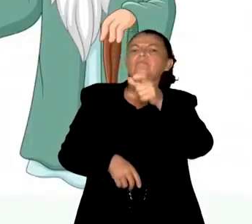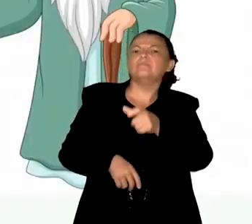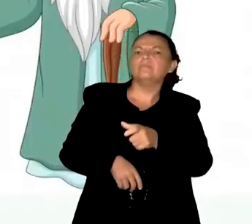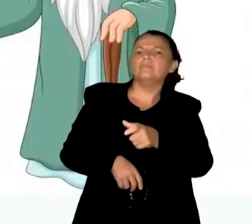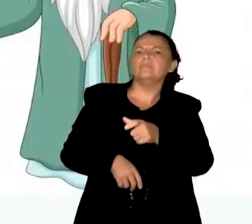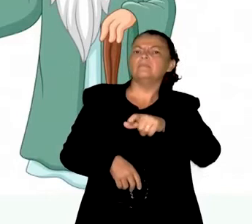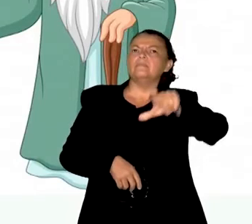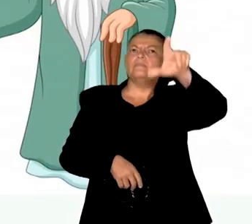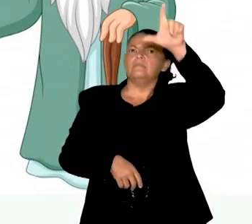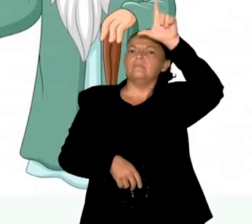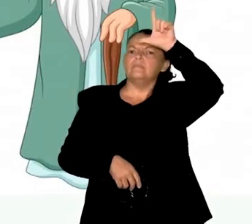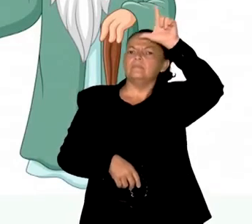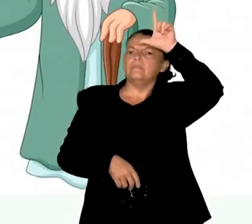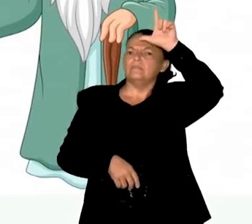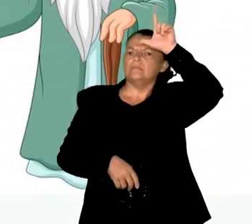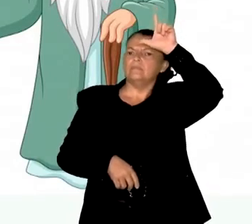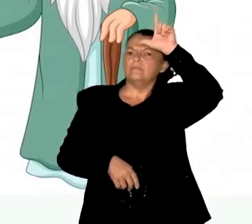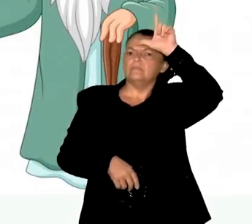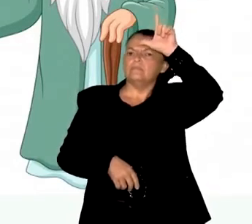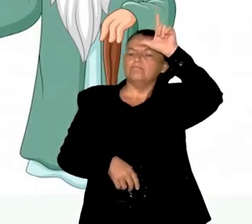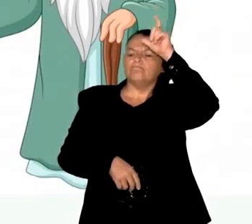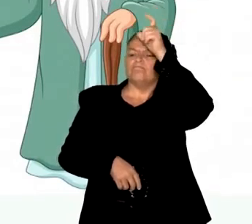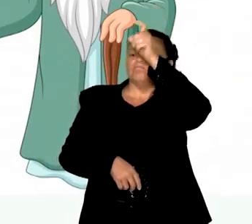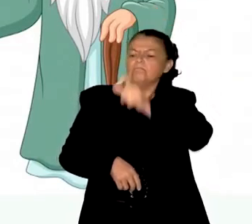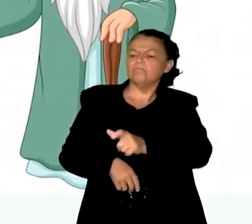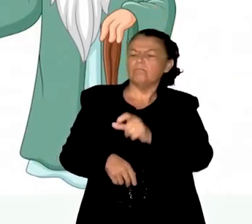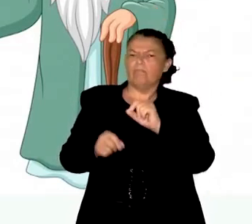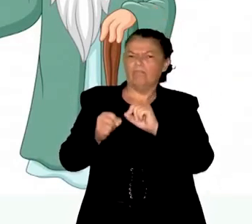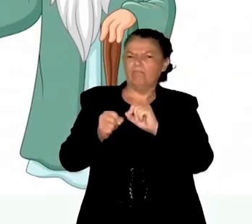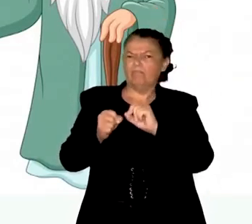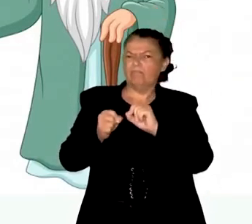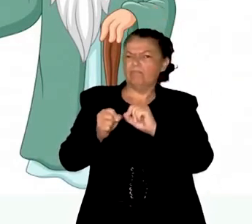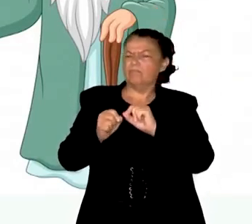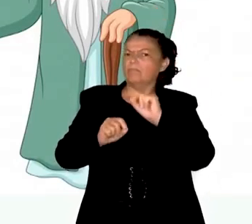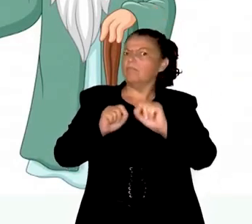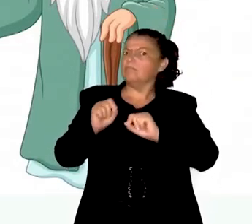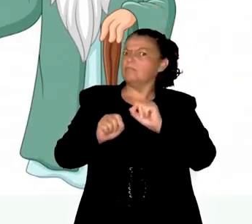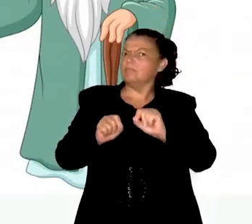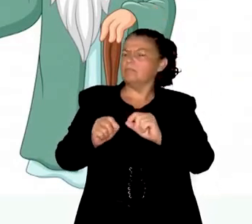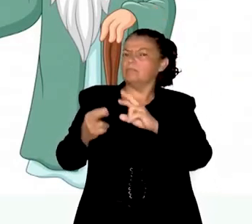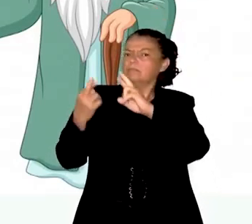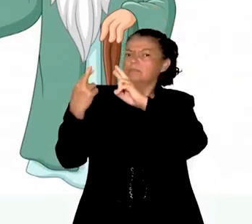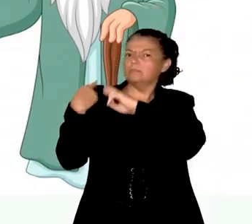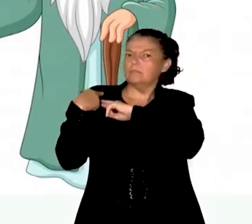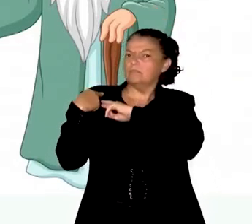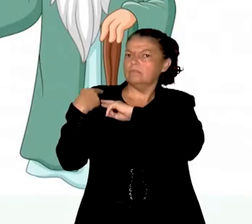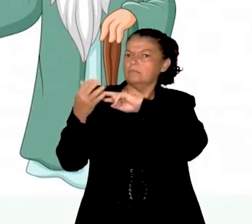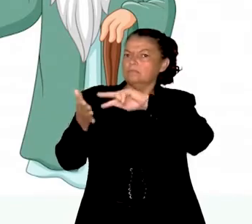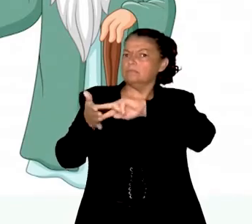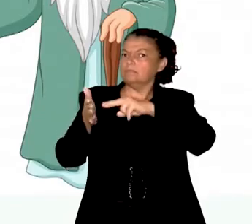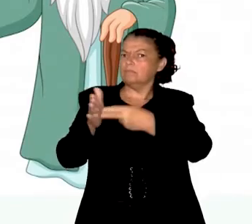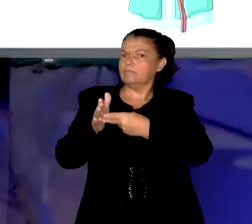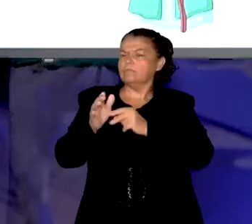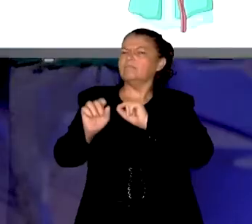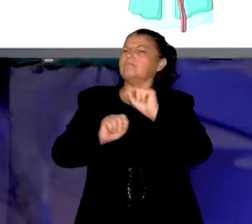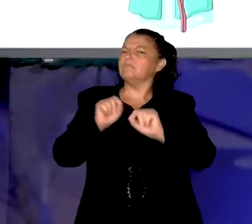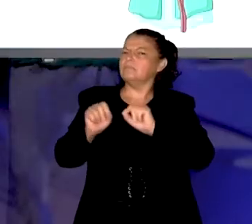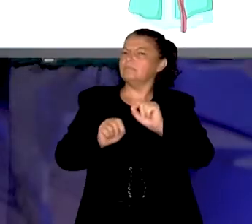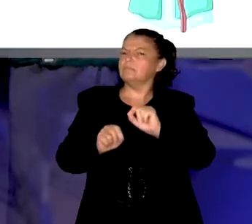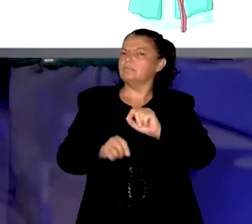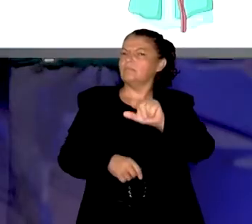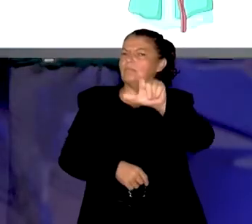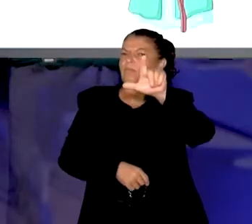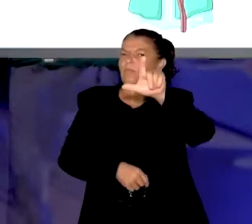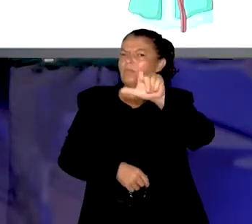um líder faz? Antes mesmo, o que é um líder? Porque parece-nos que